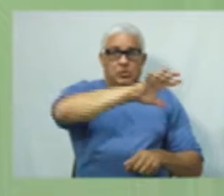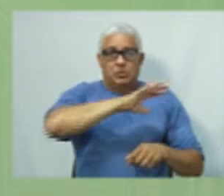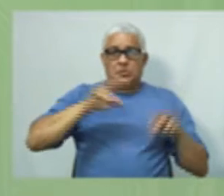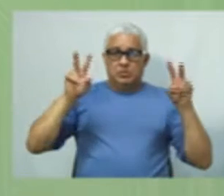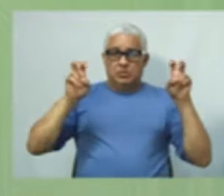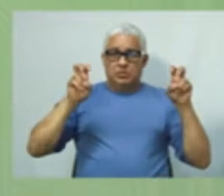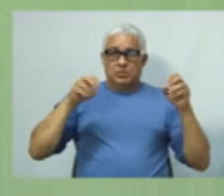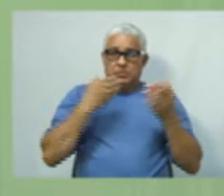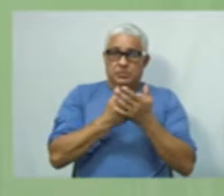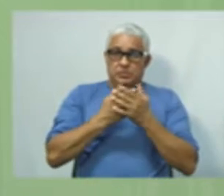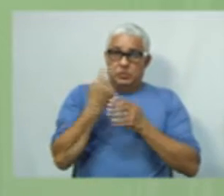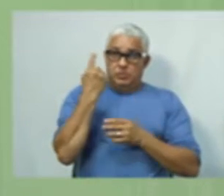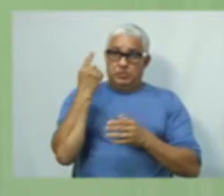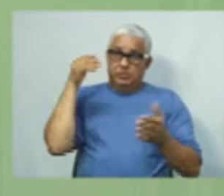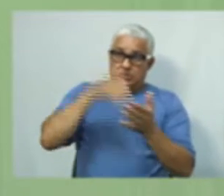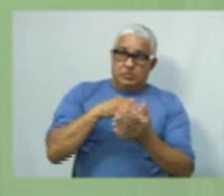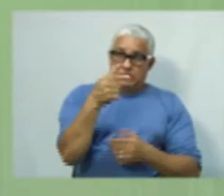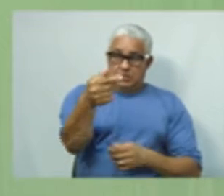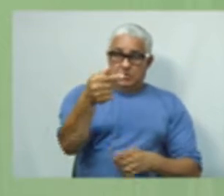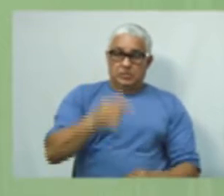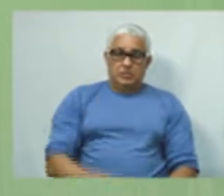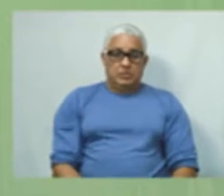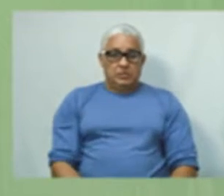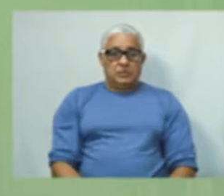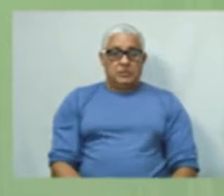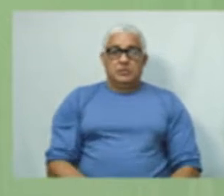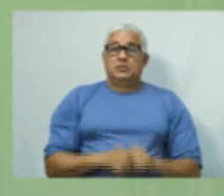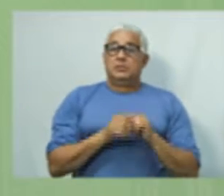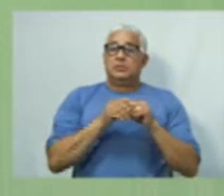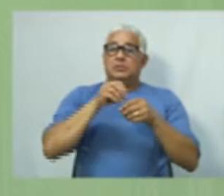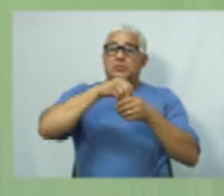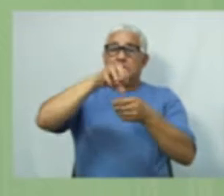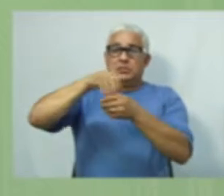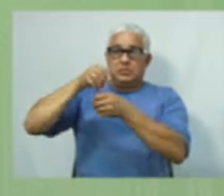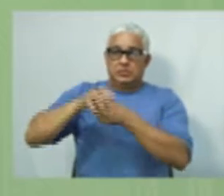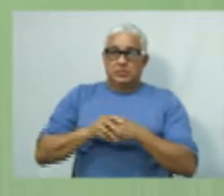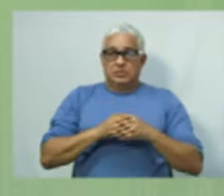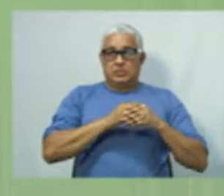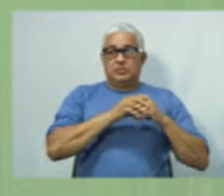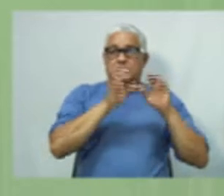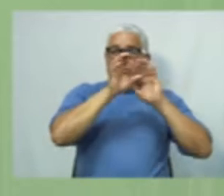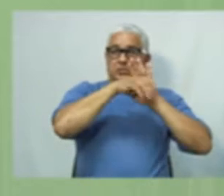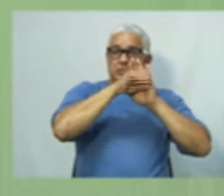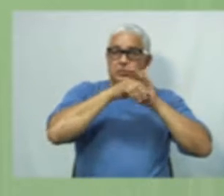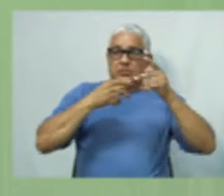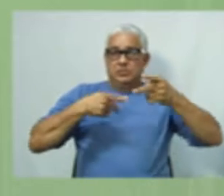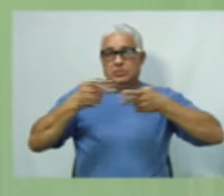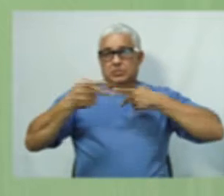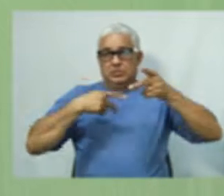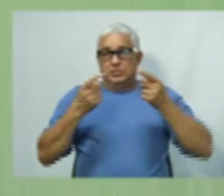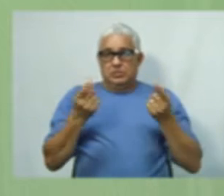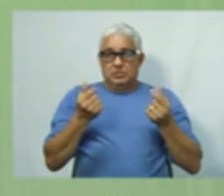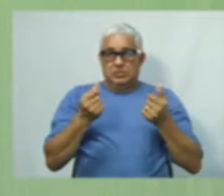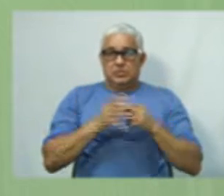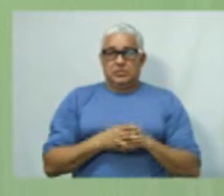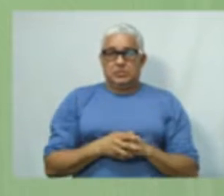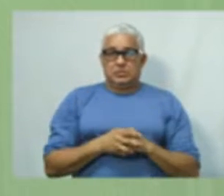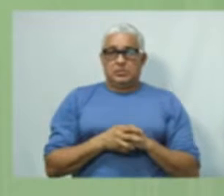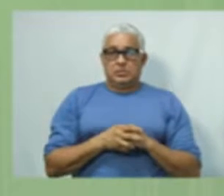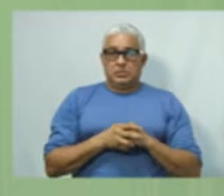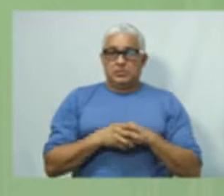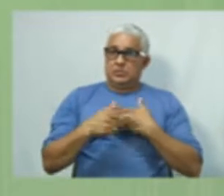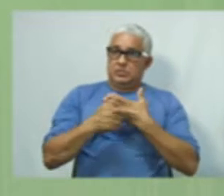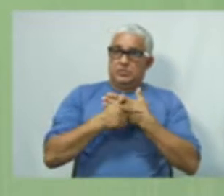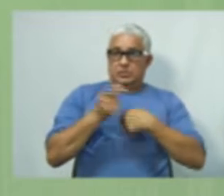aula 1 a 7. Os conteúdos são conceitos de planejamento financeiro,